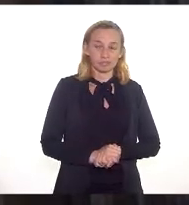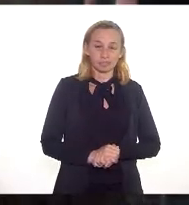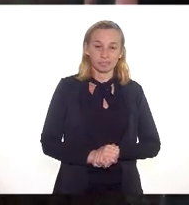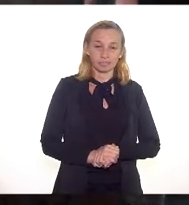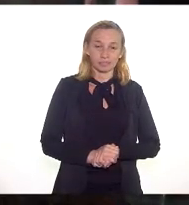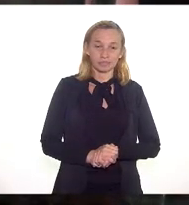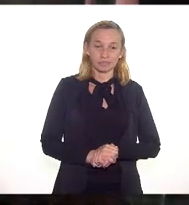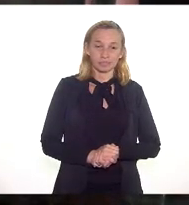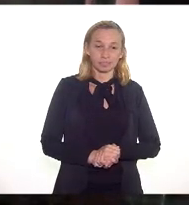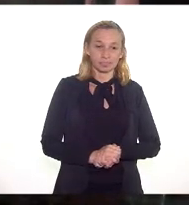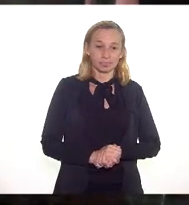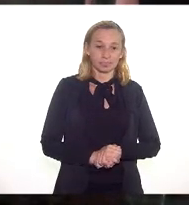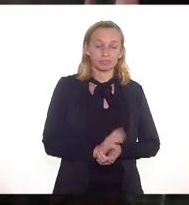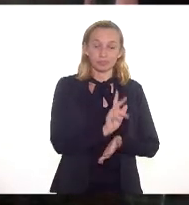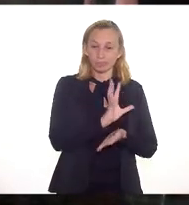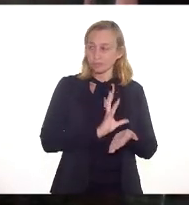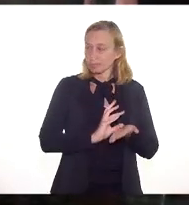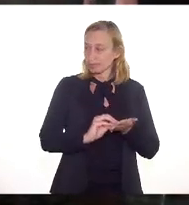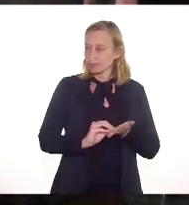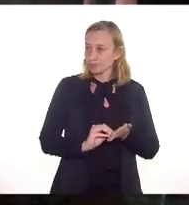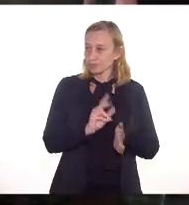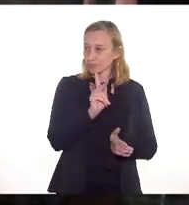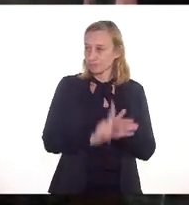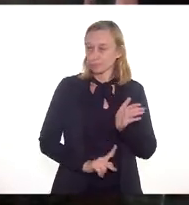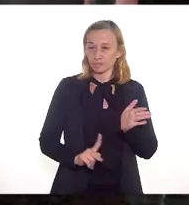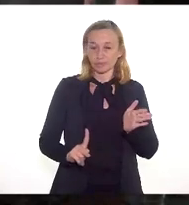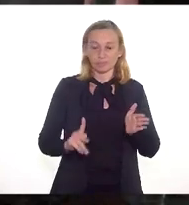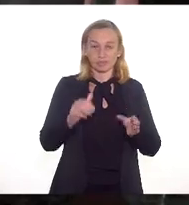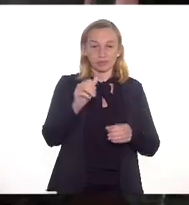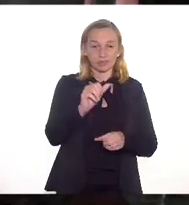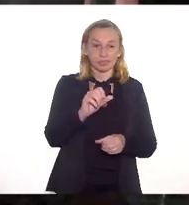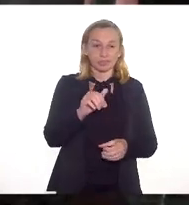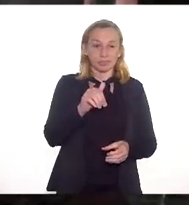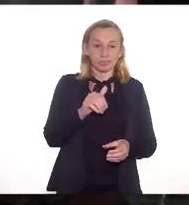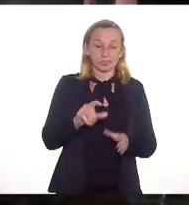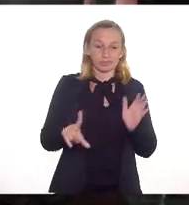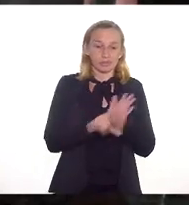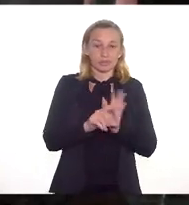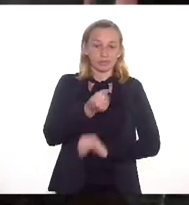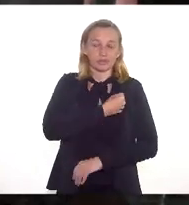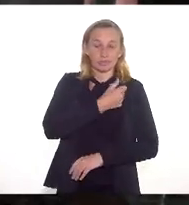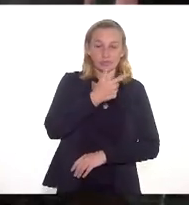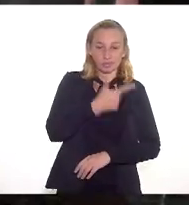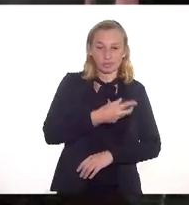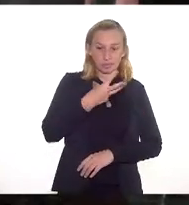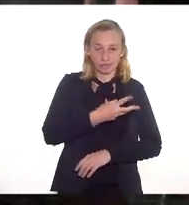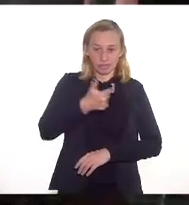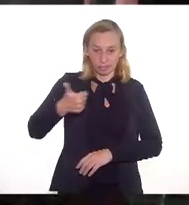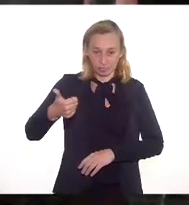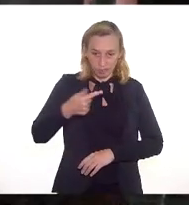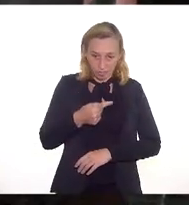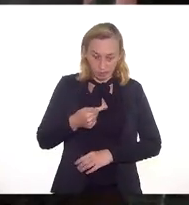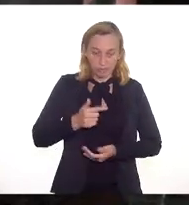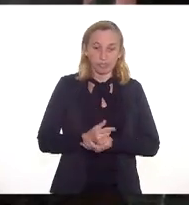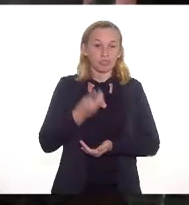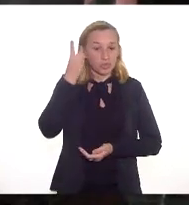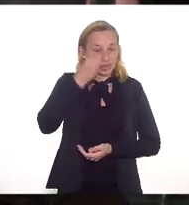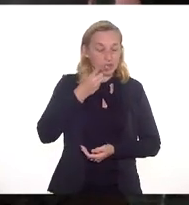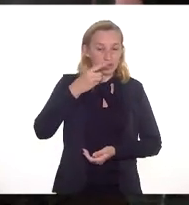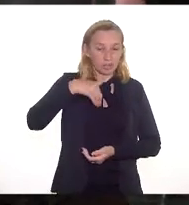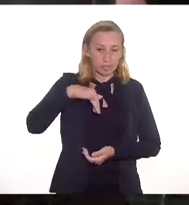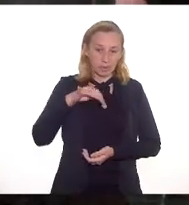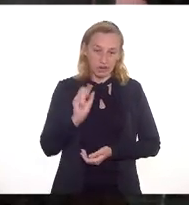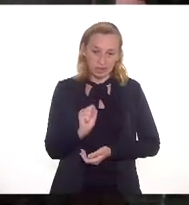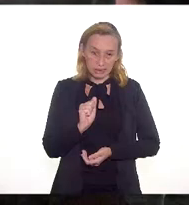Agora o número 2 da pauta, projeto de lei número 3167/2017, da deputada Márcia Giovanni, que